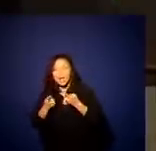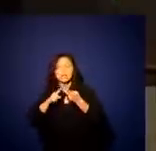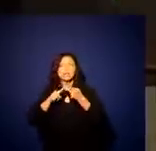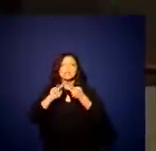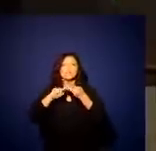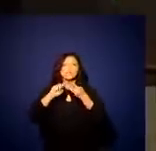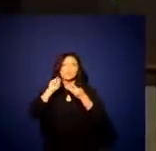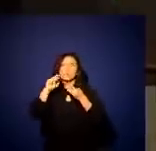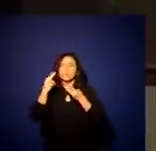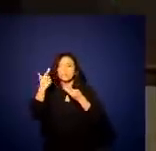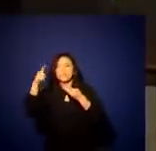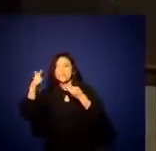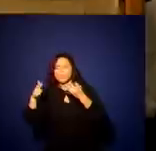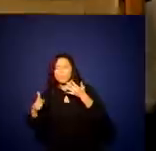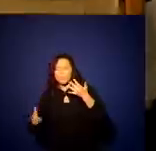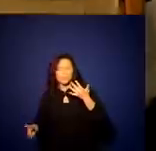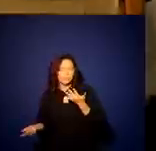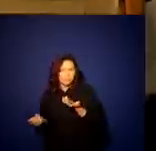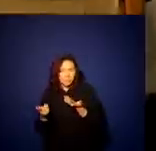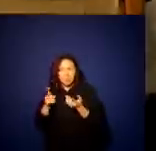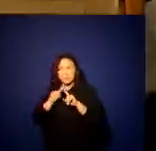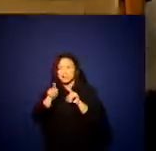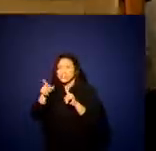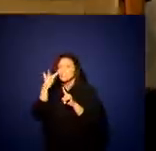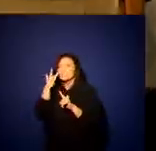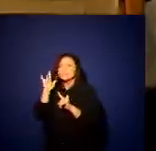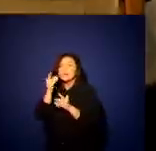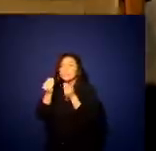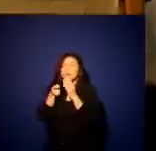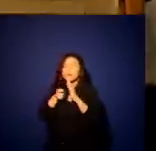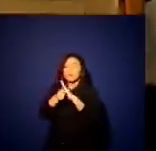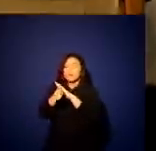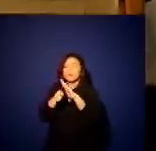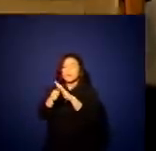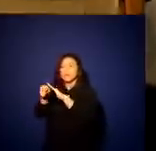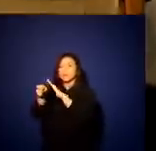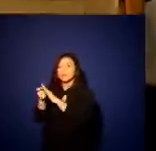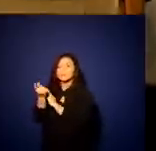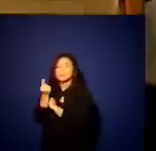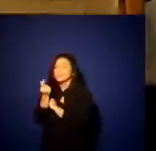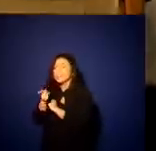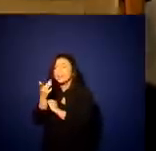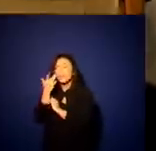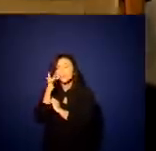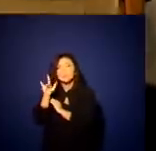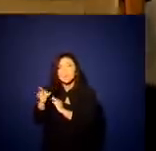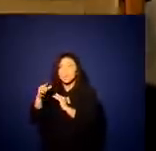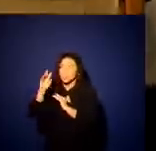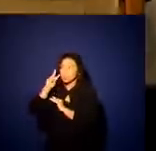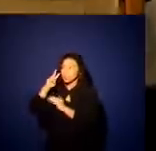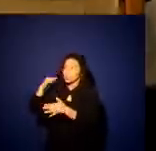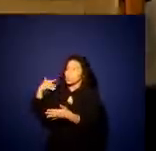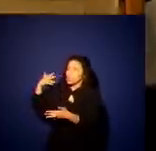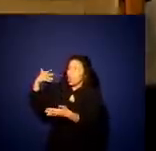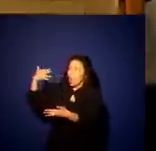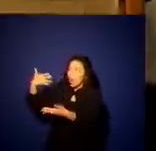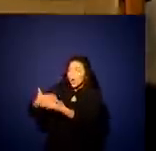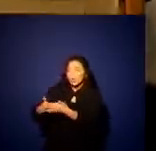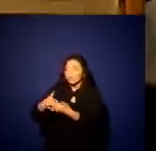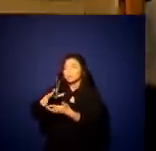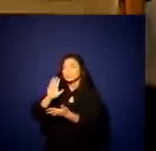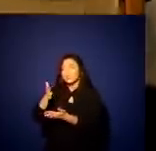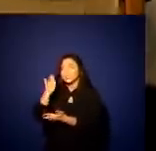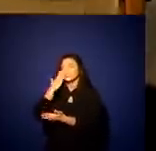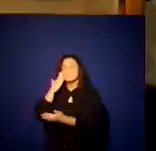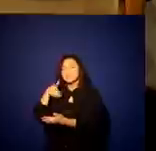não tem uma história de alocar bem o capital então a gente fica também não sai-lines assim não não investindo preferia no outros outros ativos